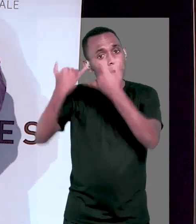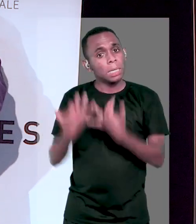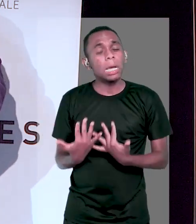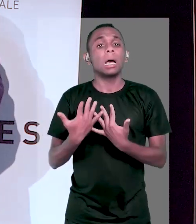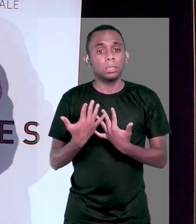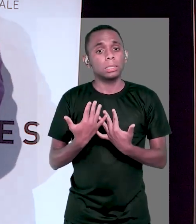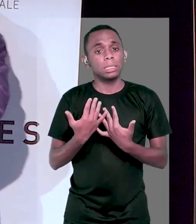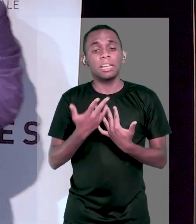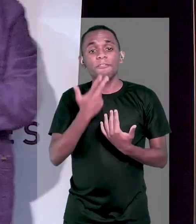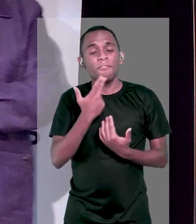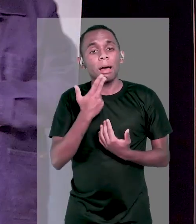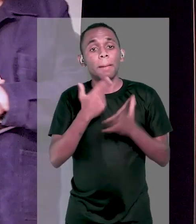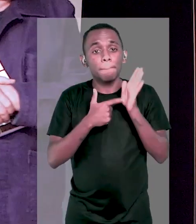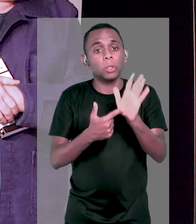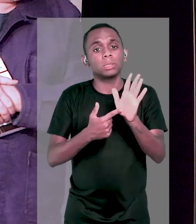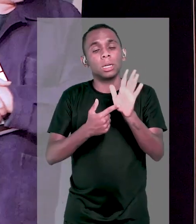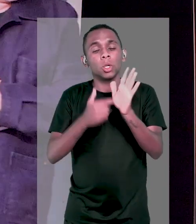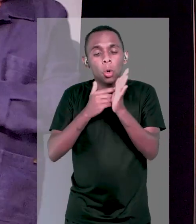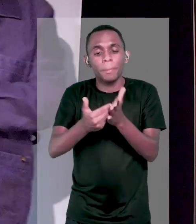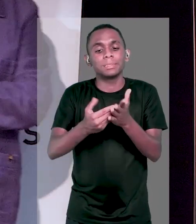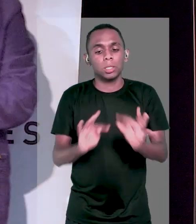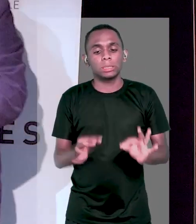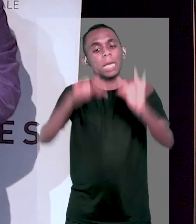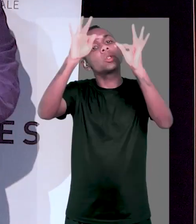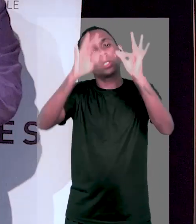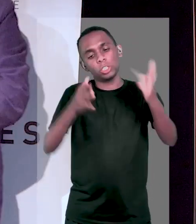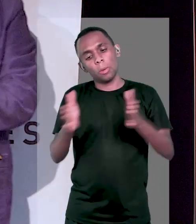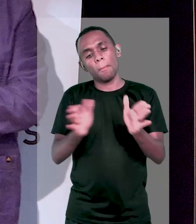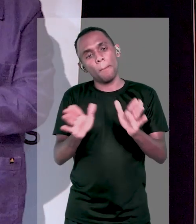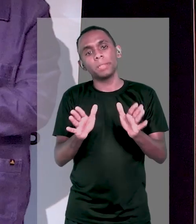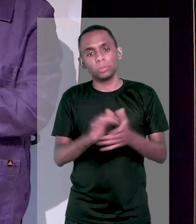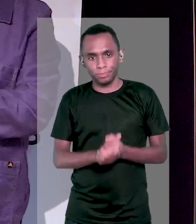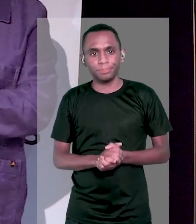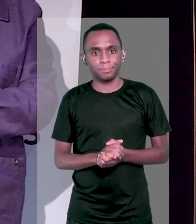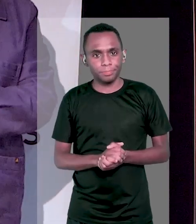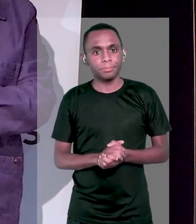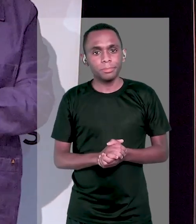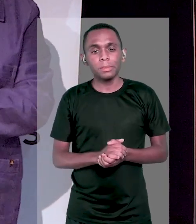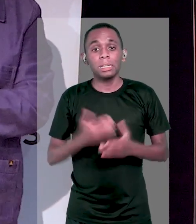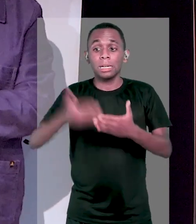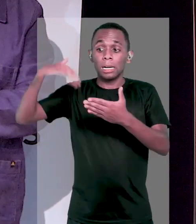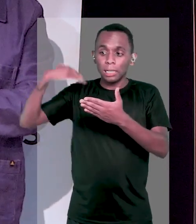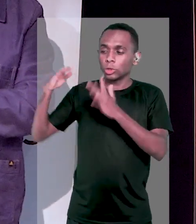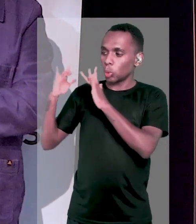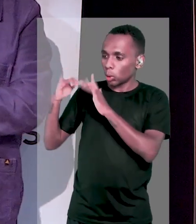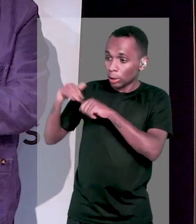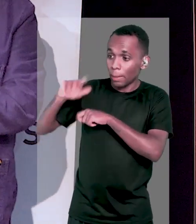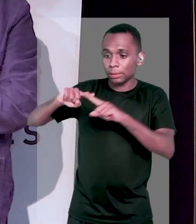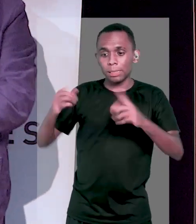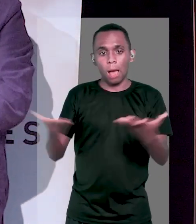como... Muito pessimista. Muito pessimista. Mas acho que ele está no caminho sem volta. Quer dizer,